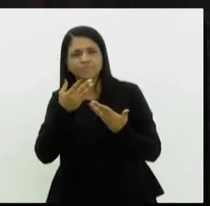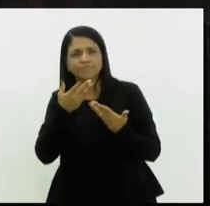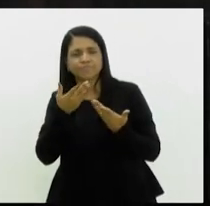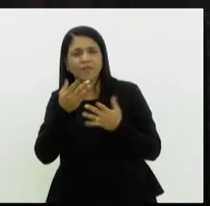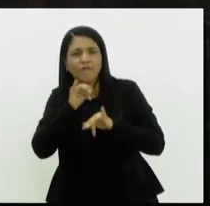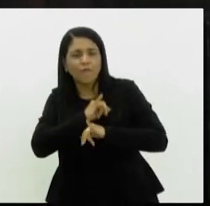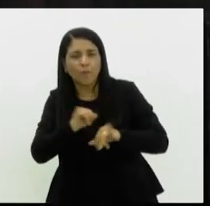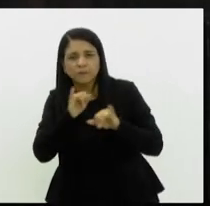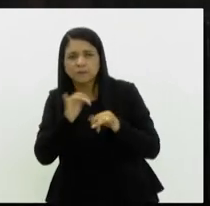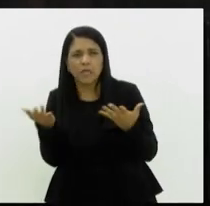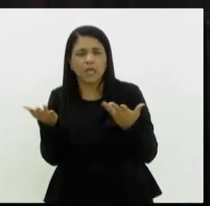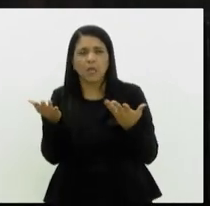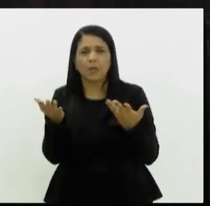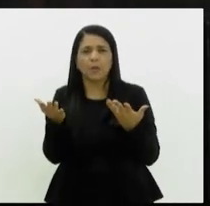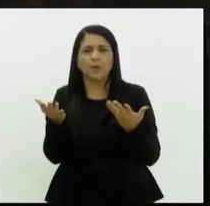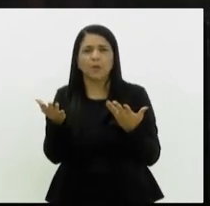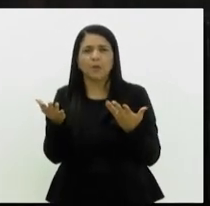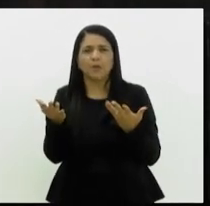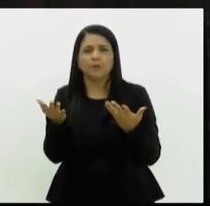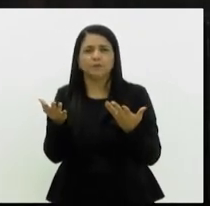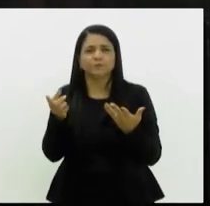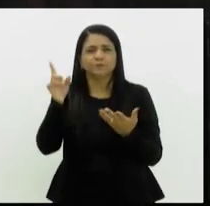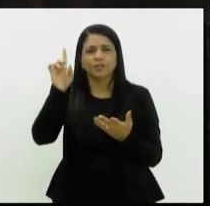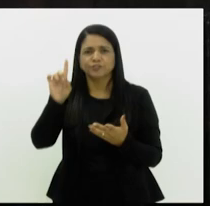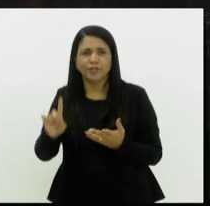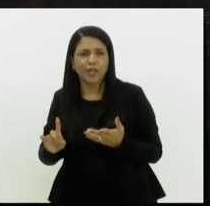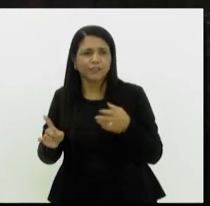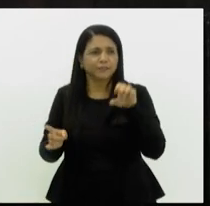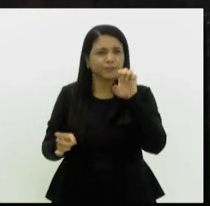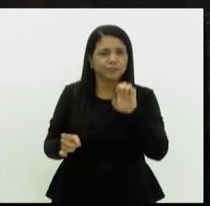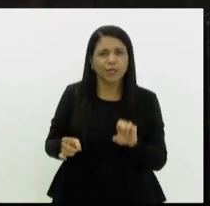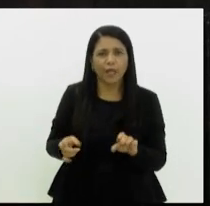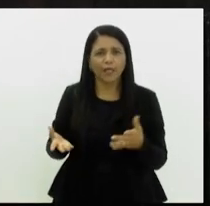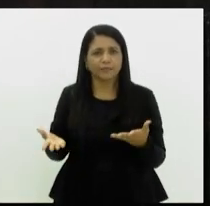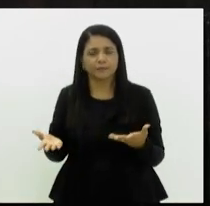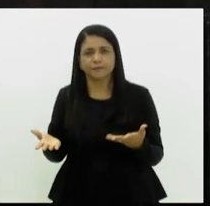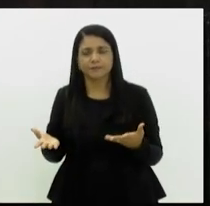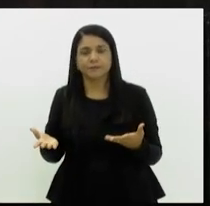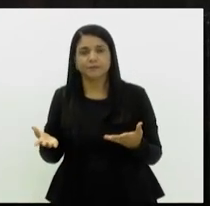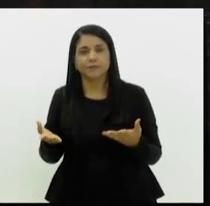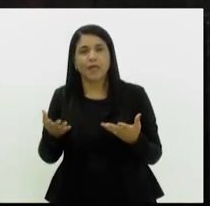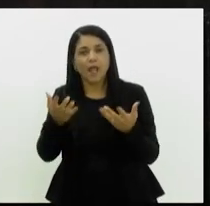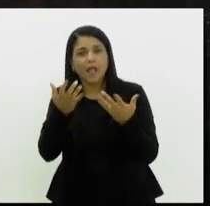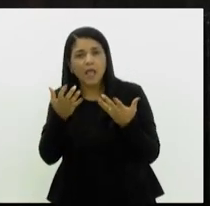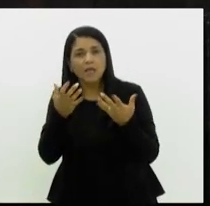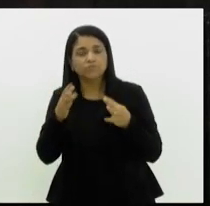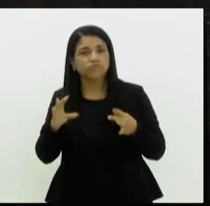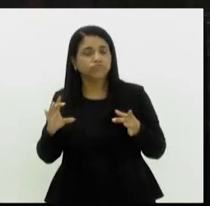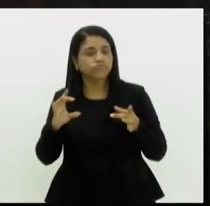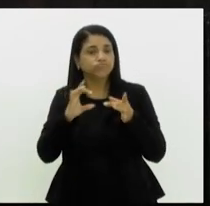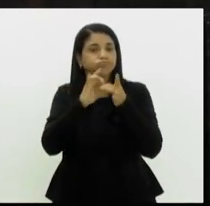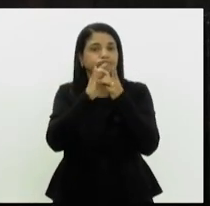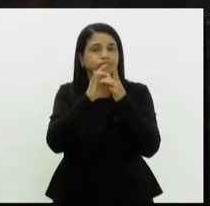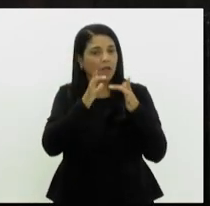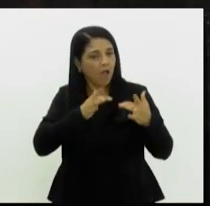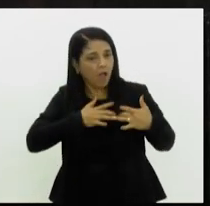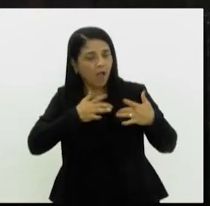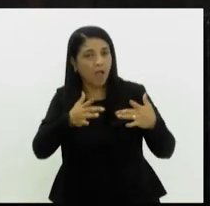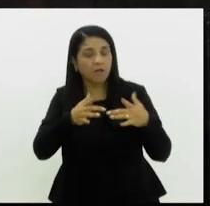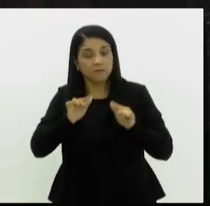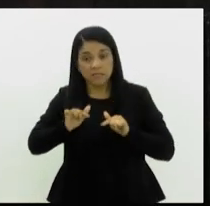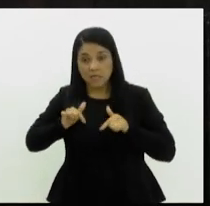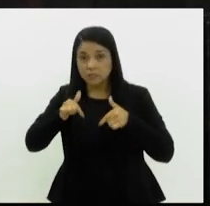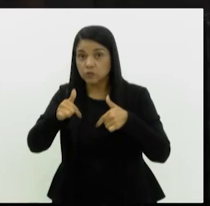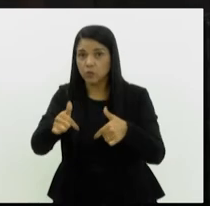diversos agentes da extrema-direita, nós queremos é uma solidariedade completa, direta e ações